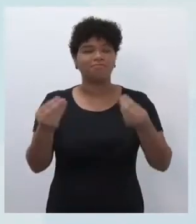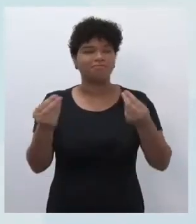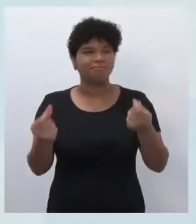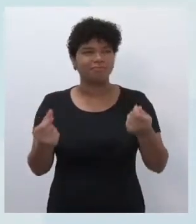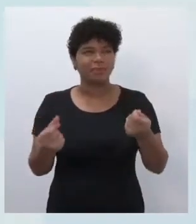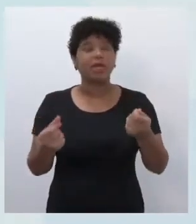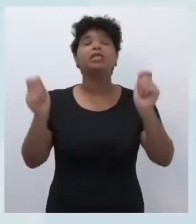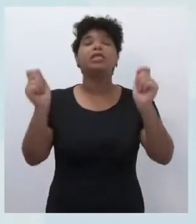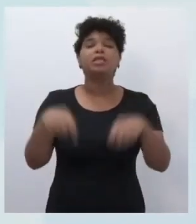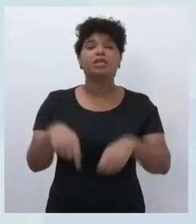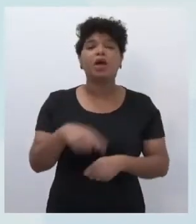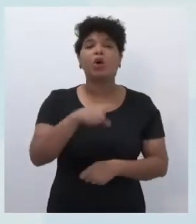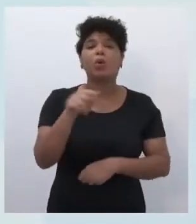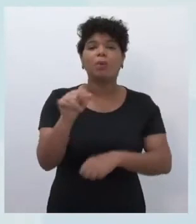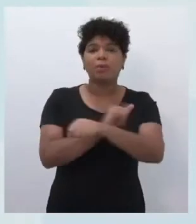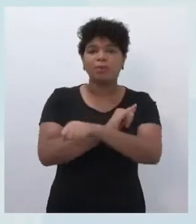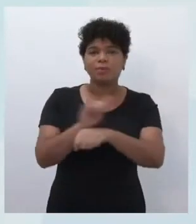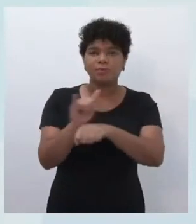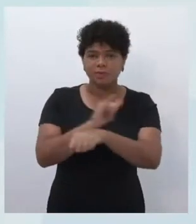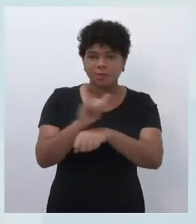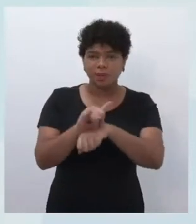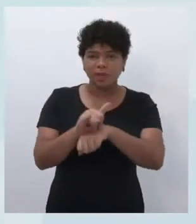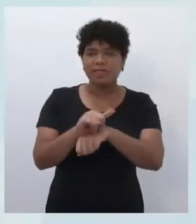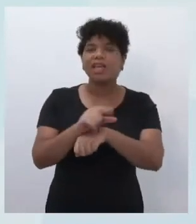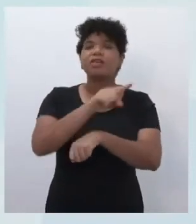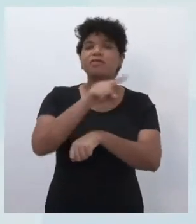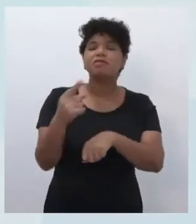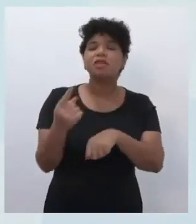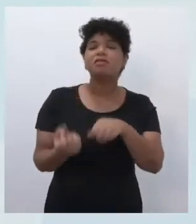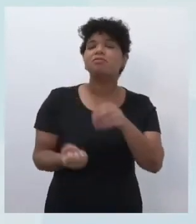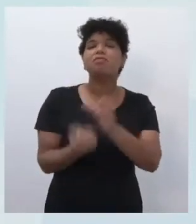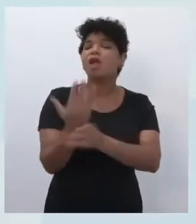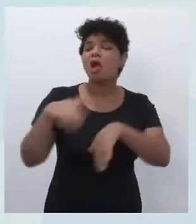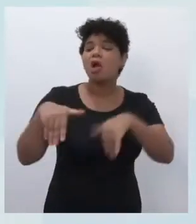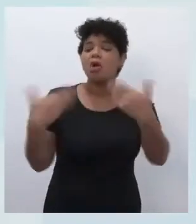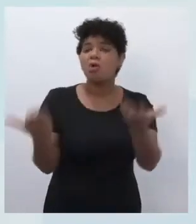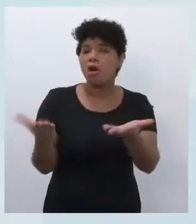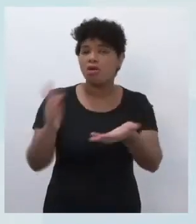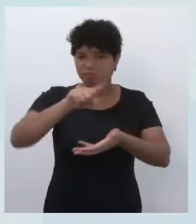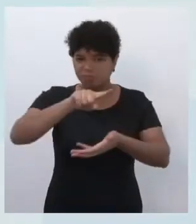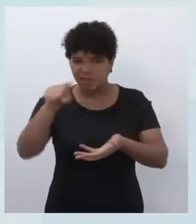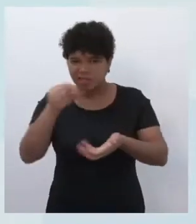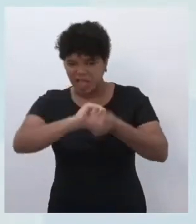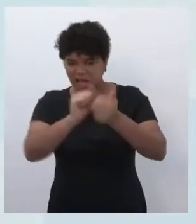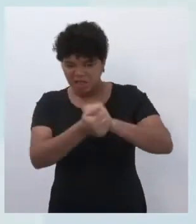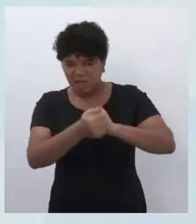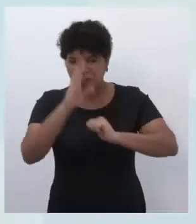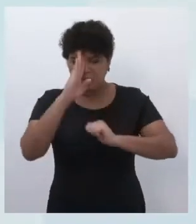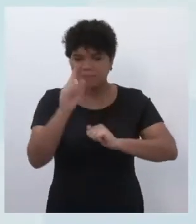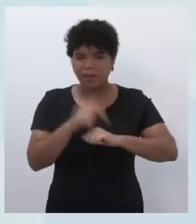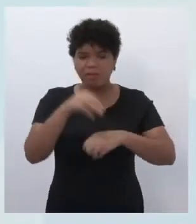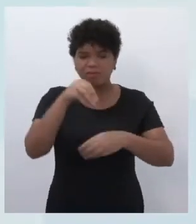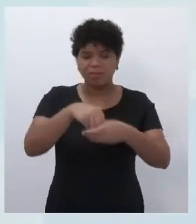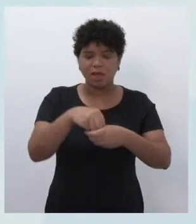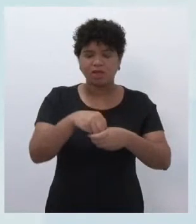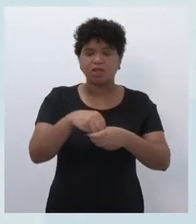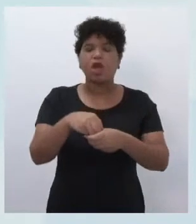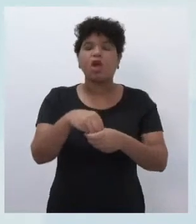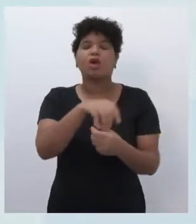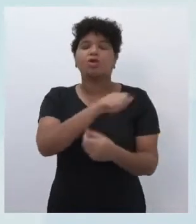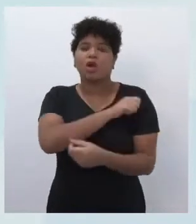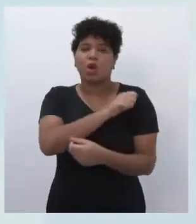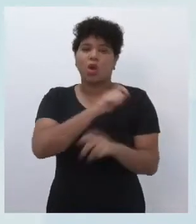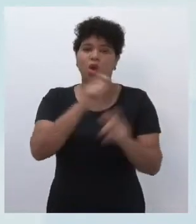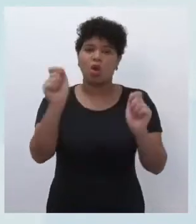Qual seria a sua estratégia para essa situação? Quais adaptações você faria durante a aula para usar o recurso